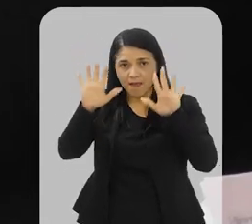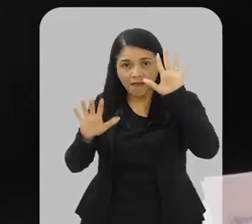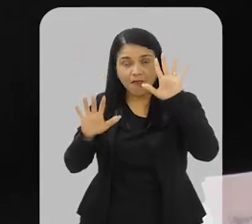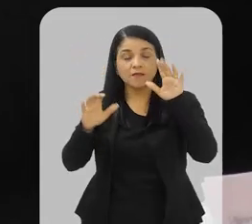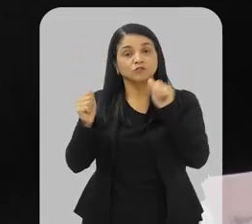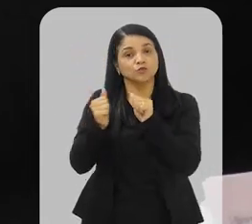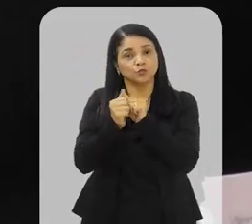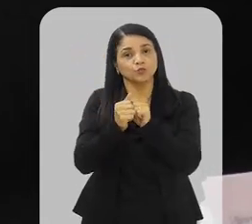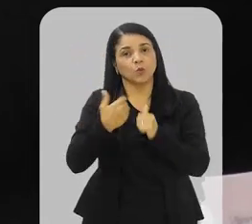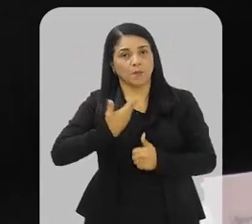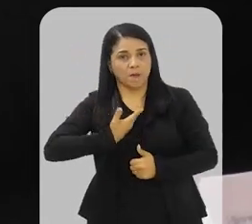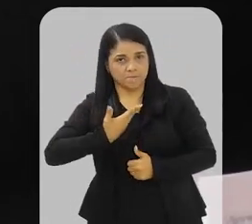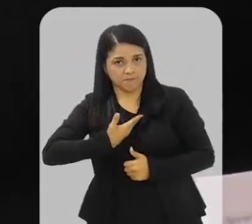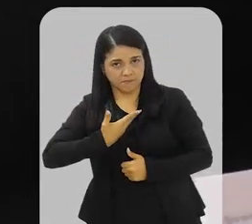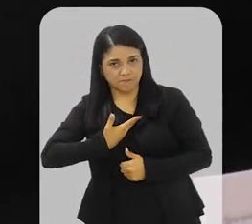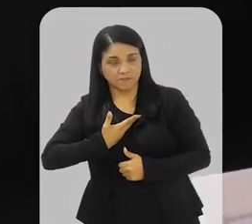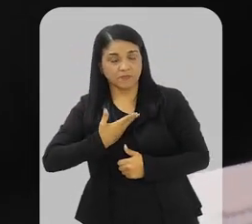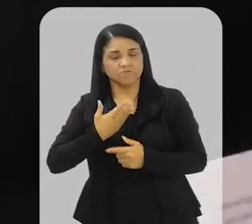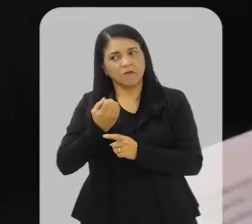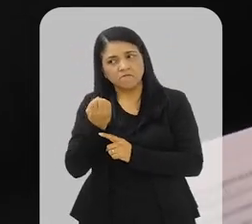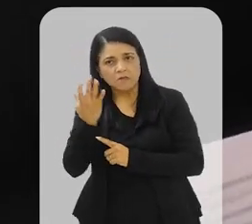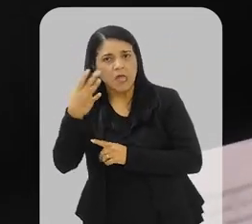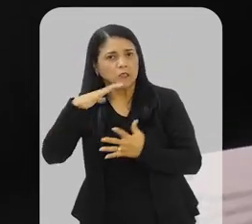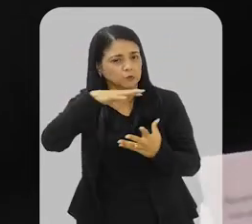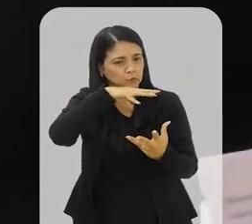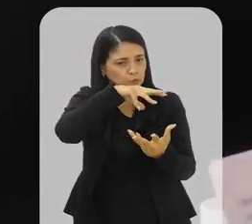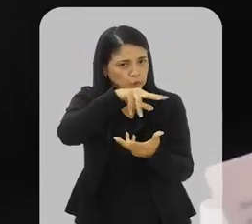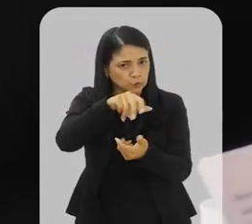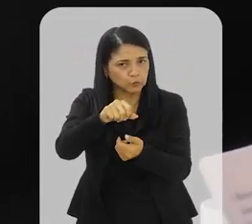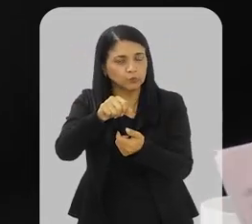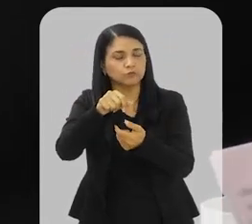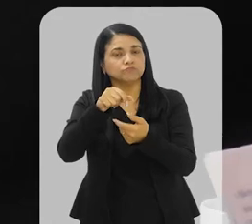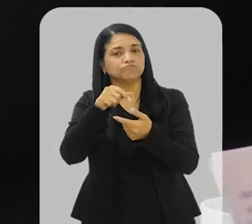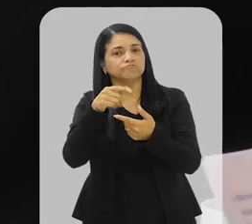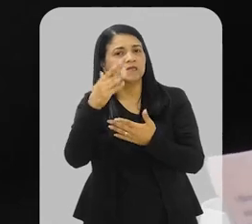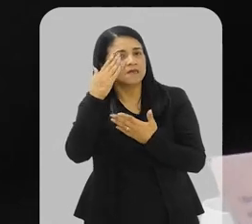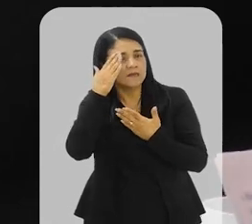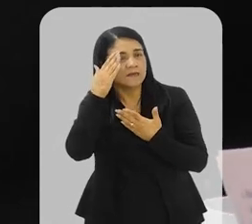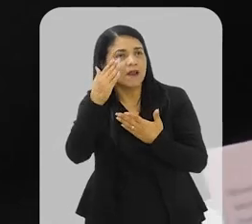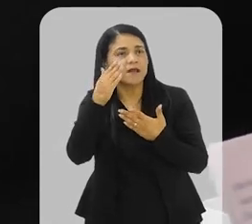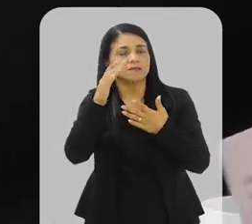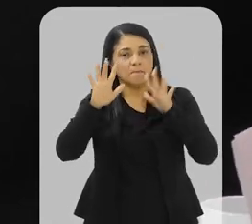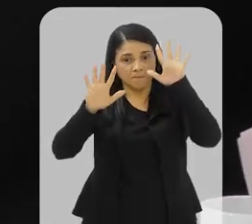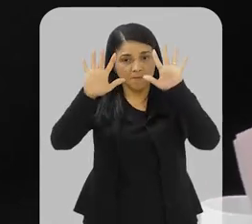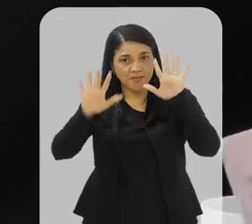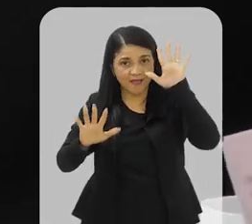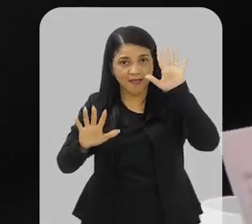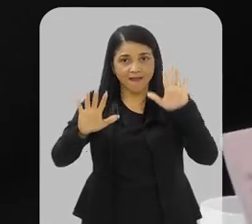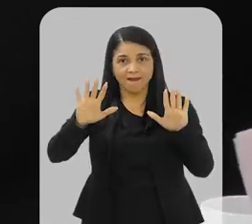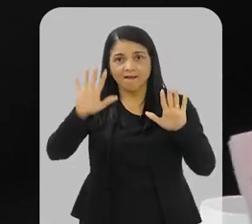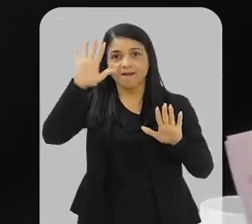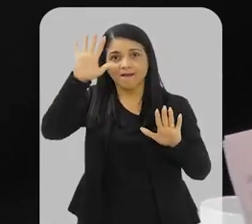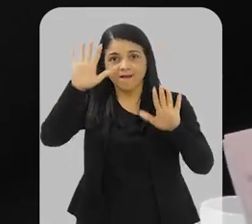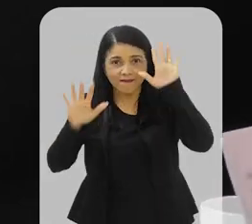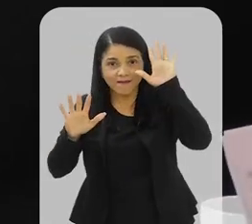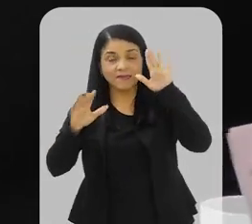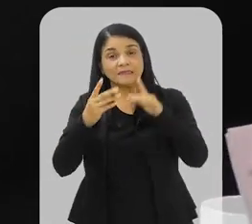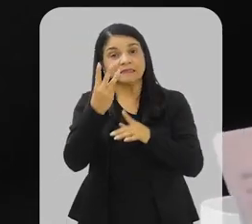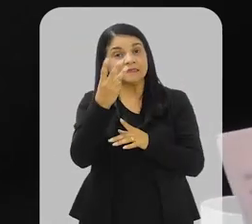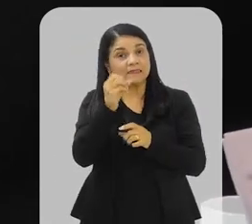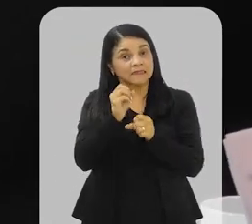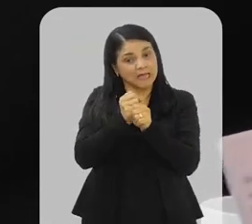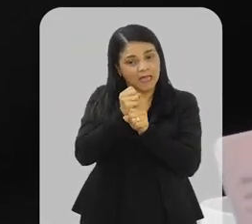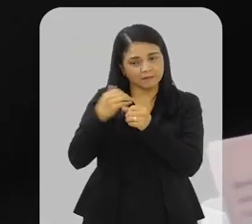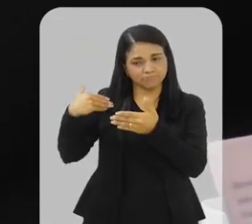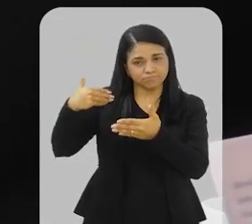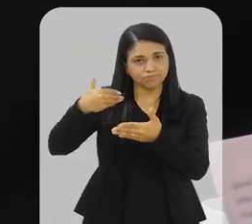Assad meu parceiro de cena que que viaja o mundo inteiro graças à dinâmica da leitura né da mímica e que venho construindo durante